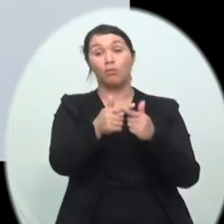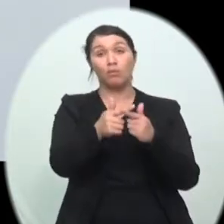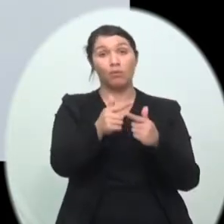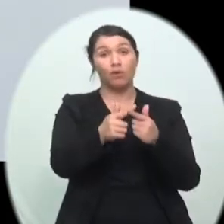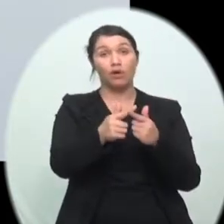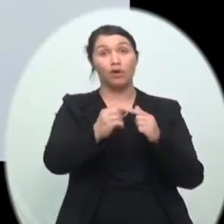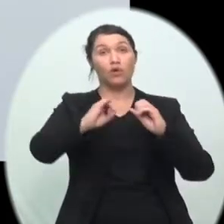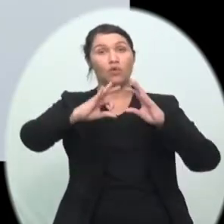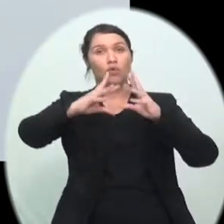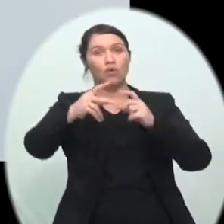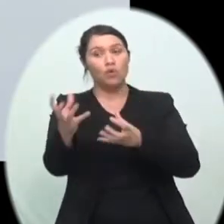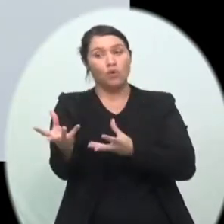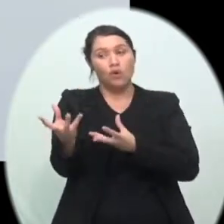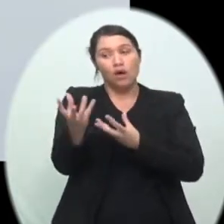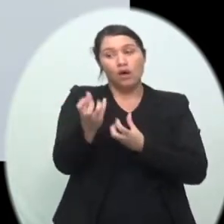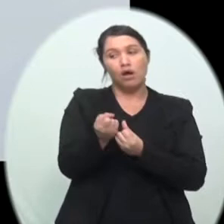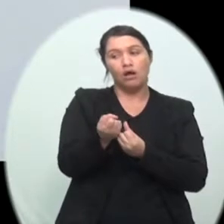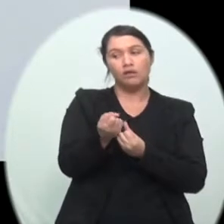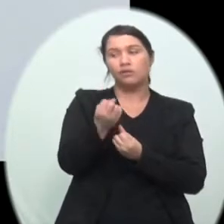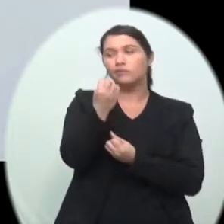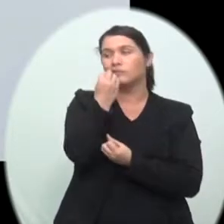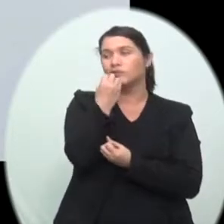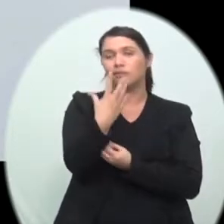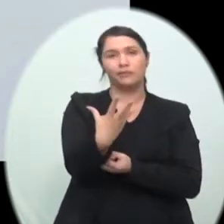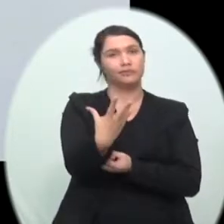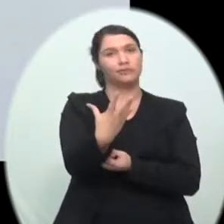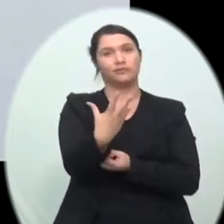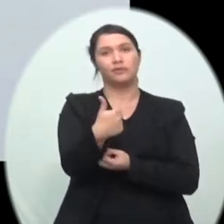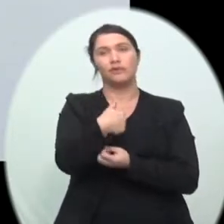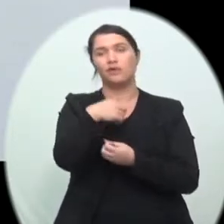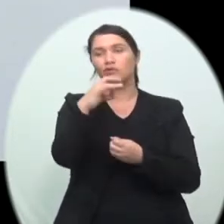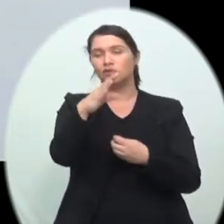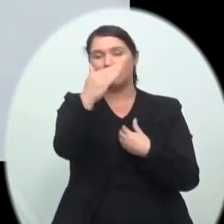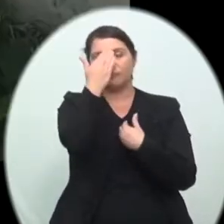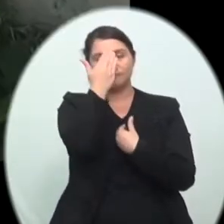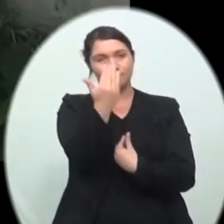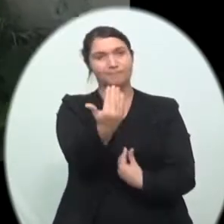é bem-vindo, graças a Deus. Eu só tenho que agradecer.